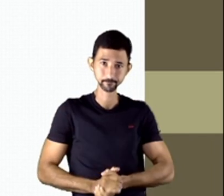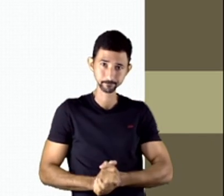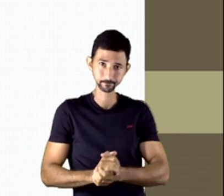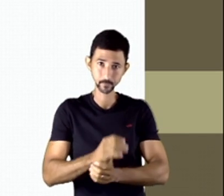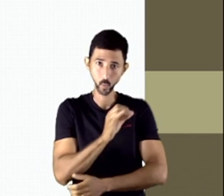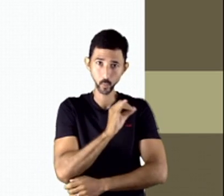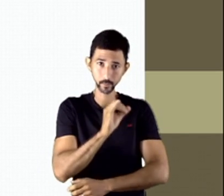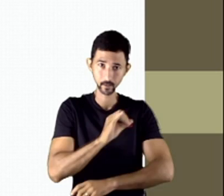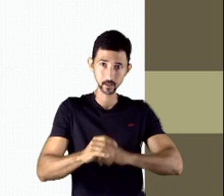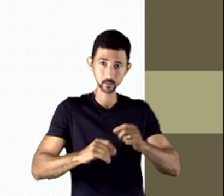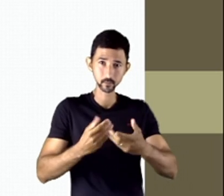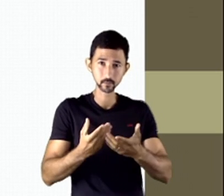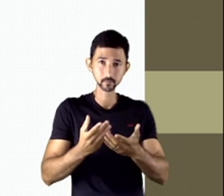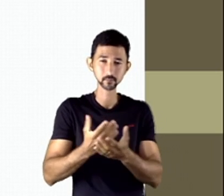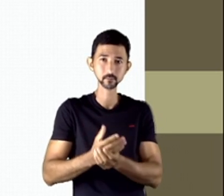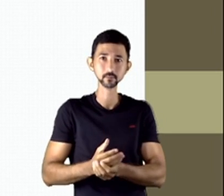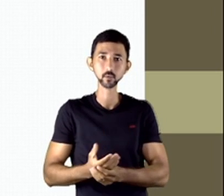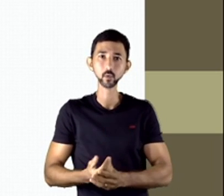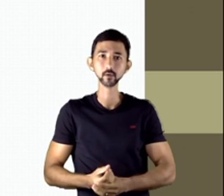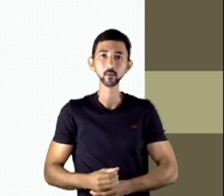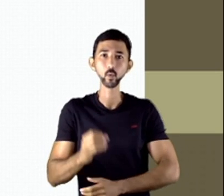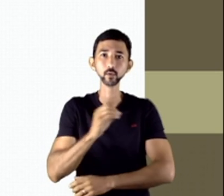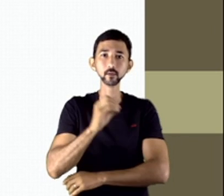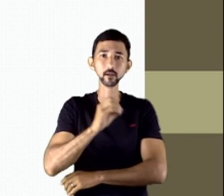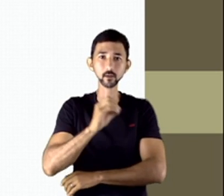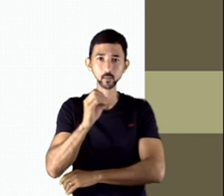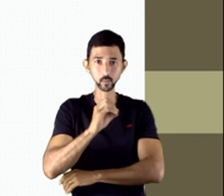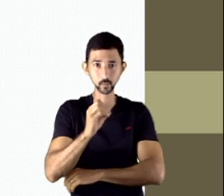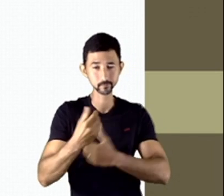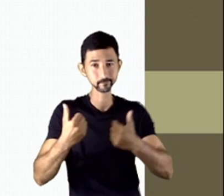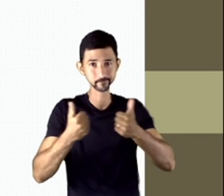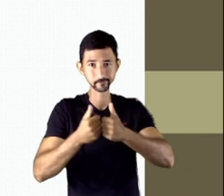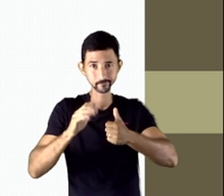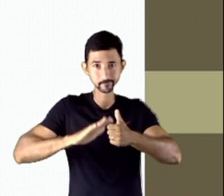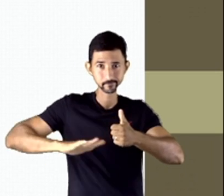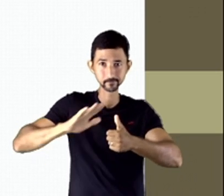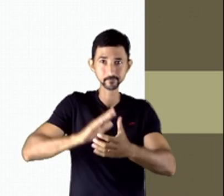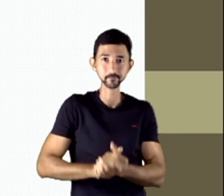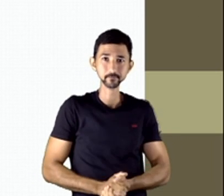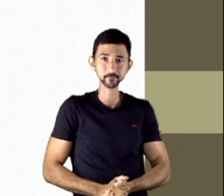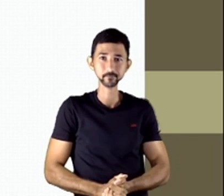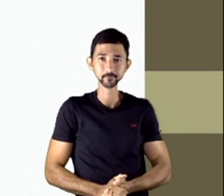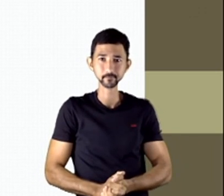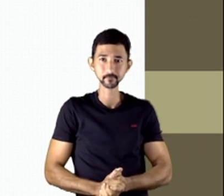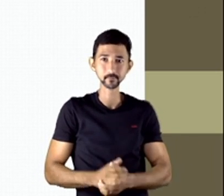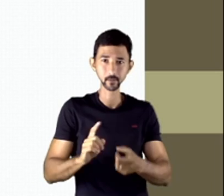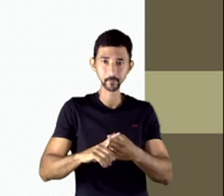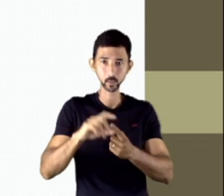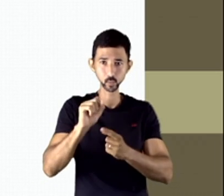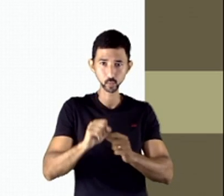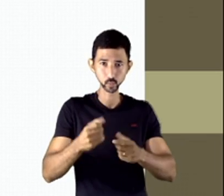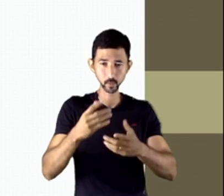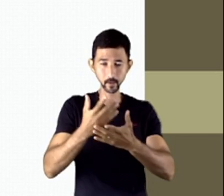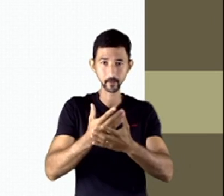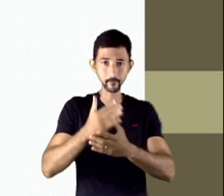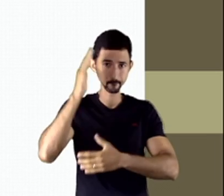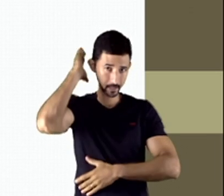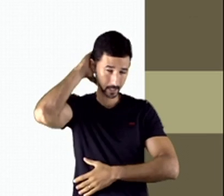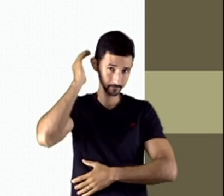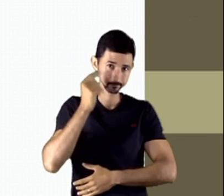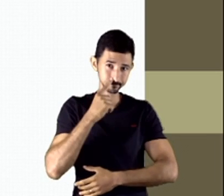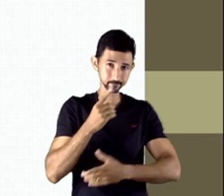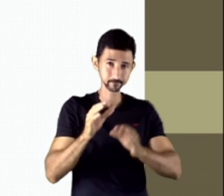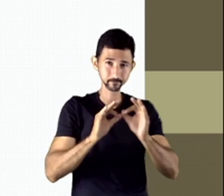Outeiro, que é composto por 26 ilhas situadas no centro-oeste, no oeste e no sul do município de Belém.